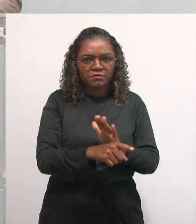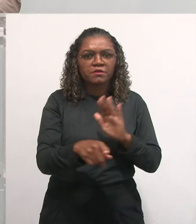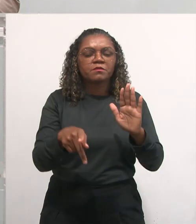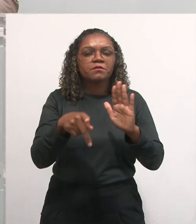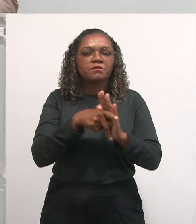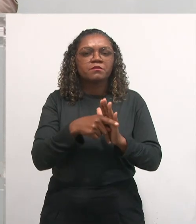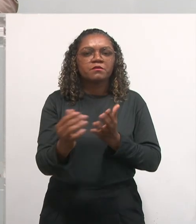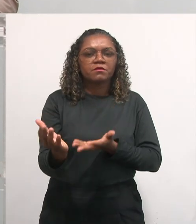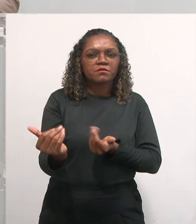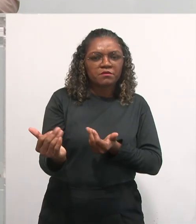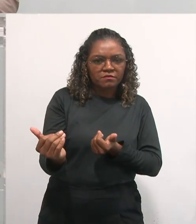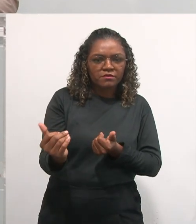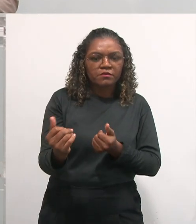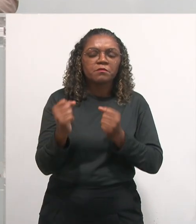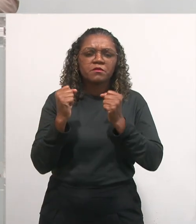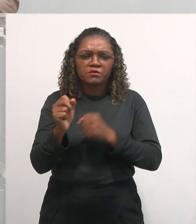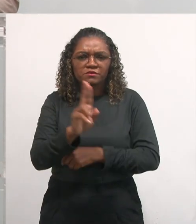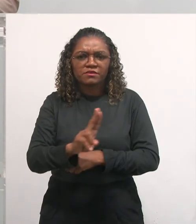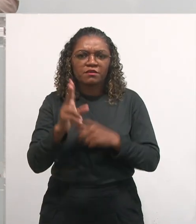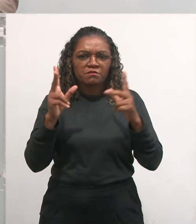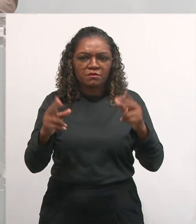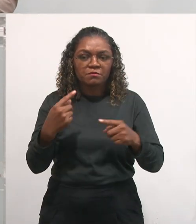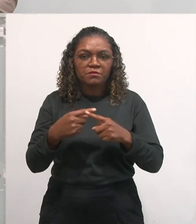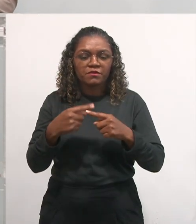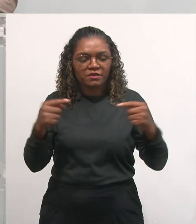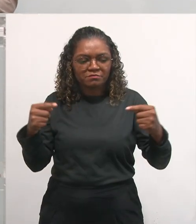utilizar um questionário como esse. Às vezes vai ser mais